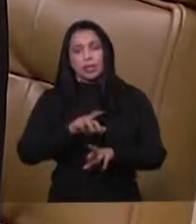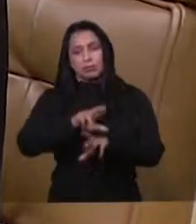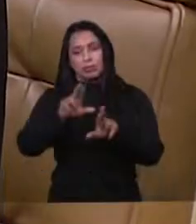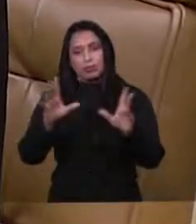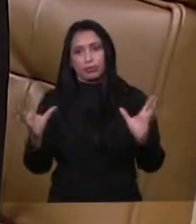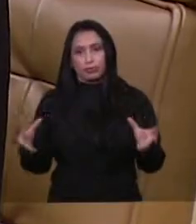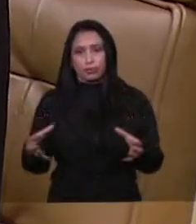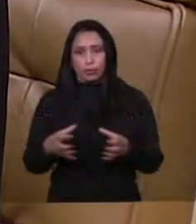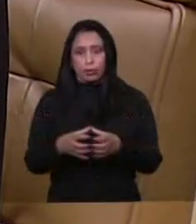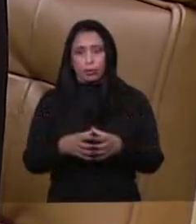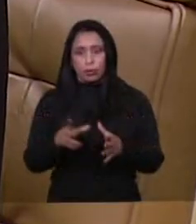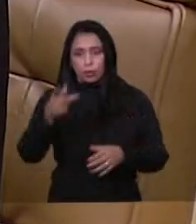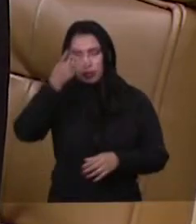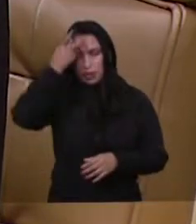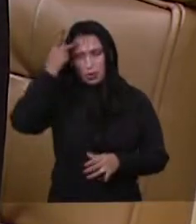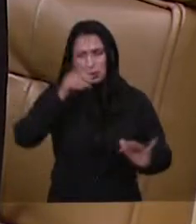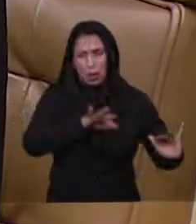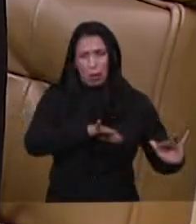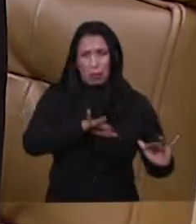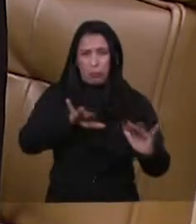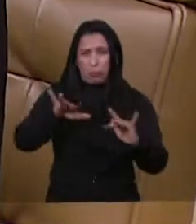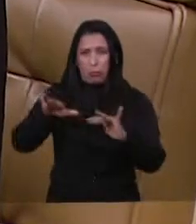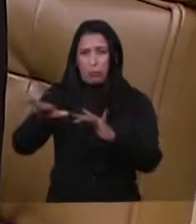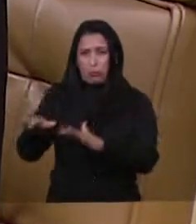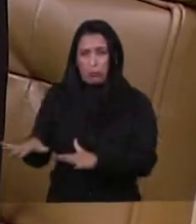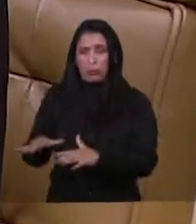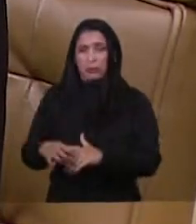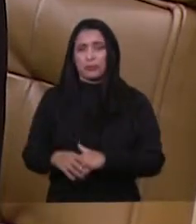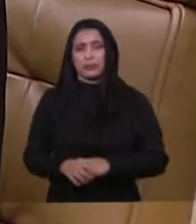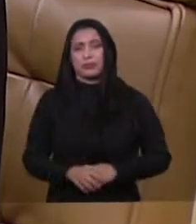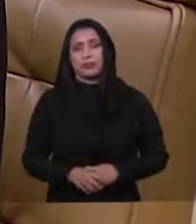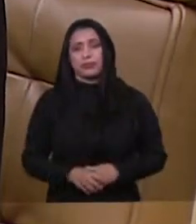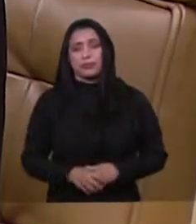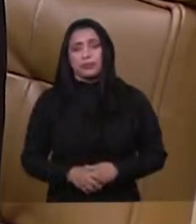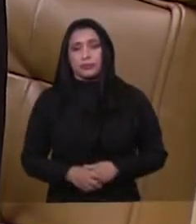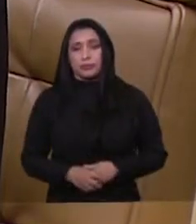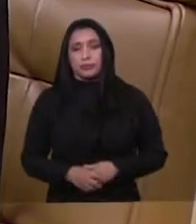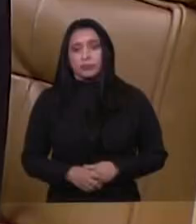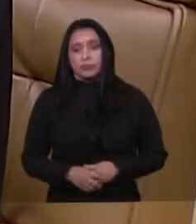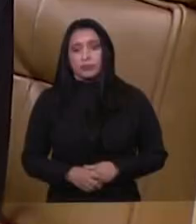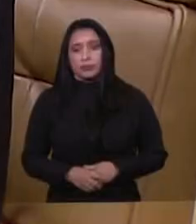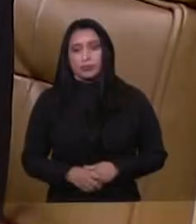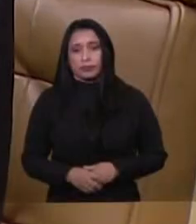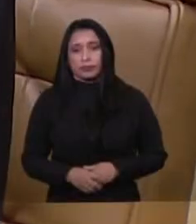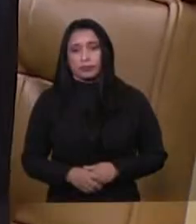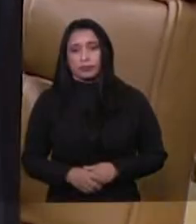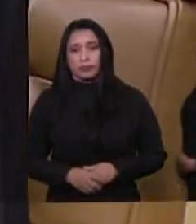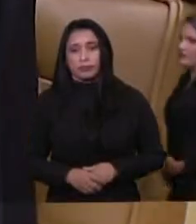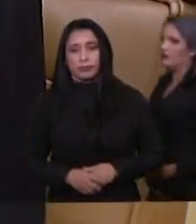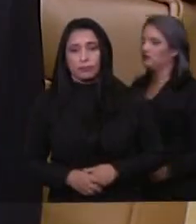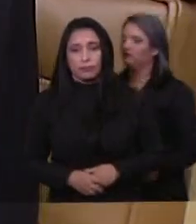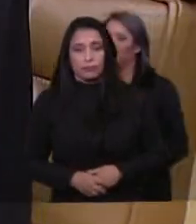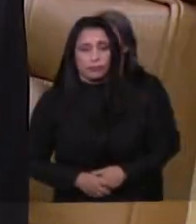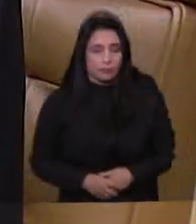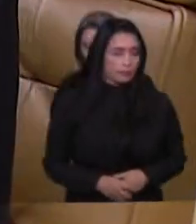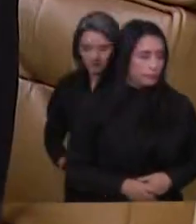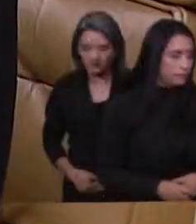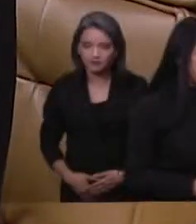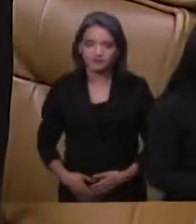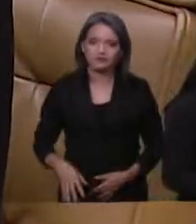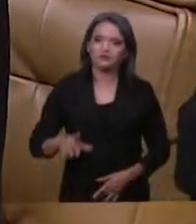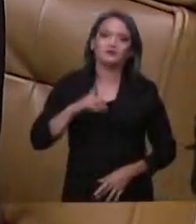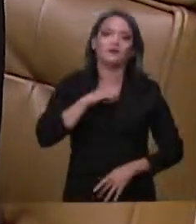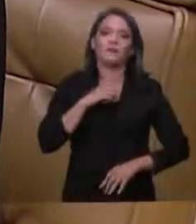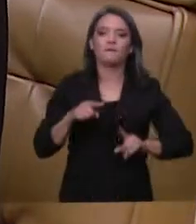pessoas decorrente de uma multidão em tumulto, cujos requisitos imprescindíveis estiveram claramente presentes durante toda a empreitada